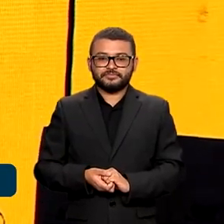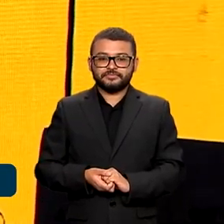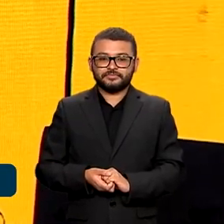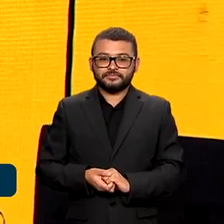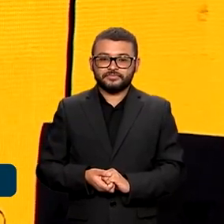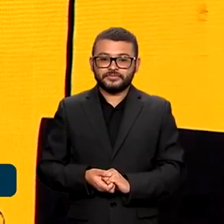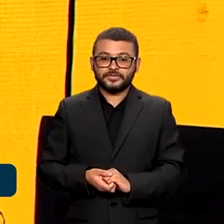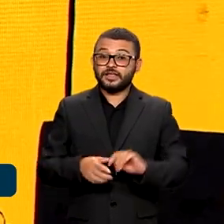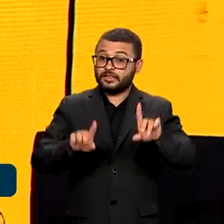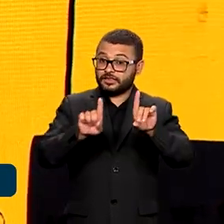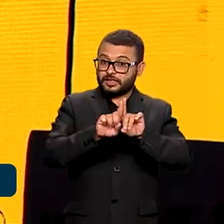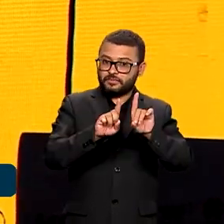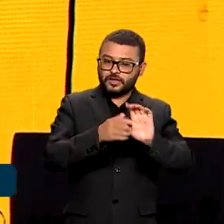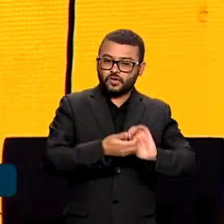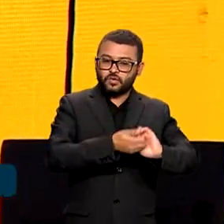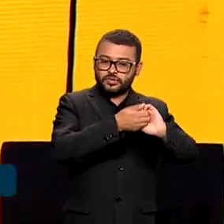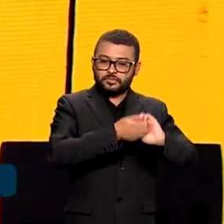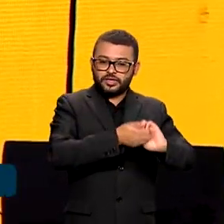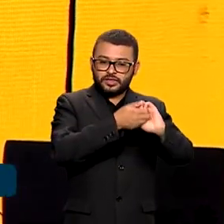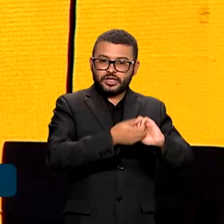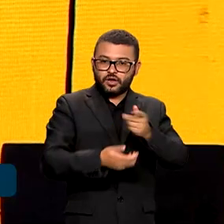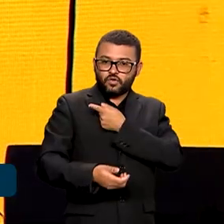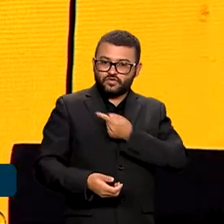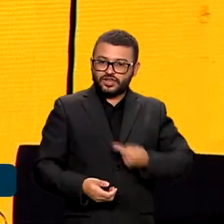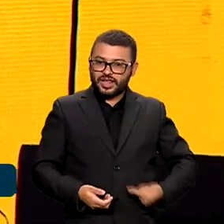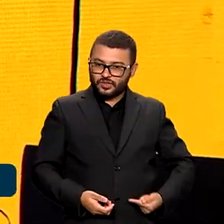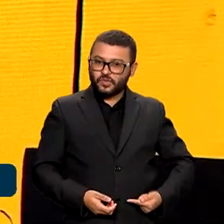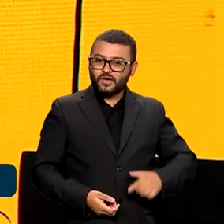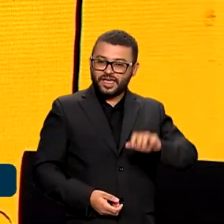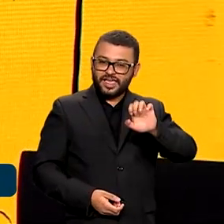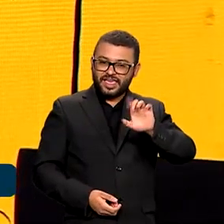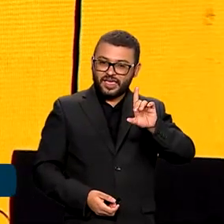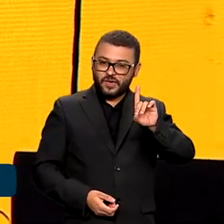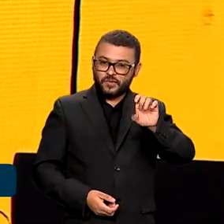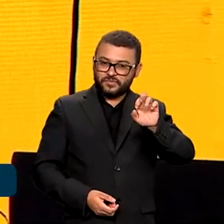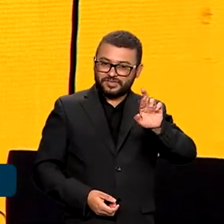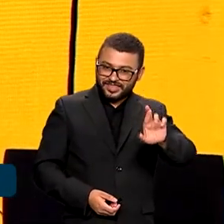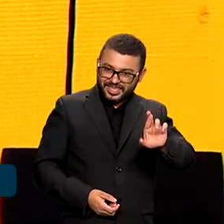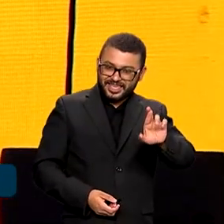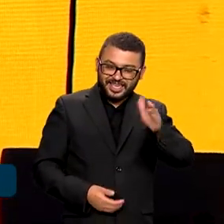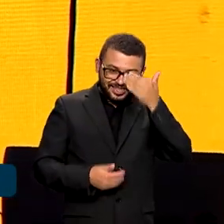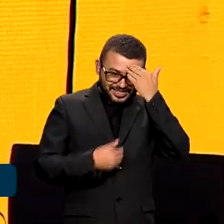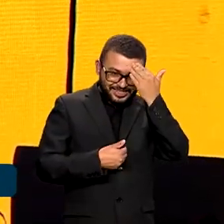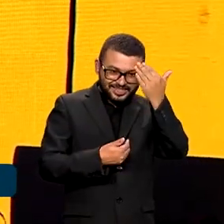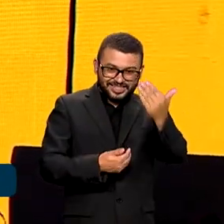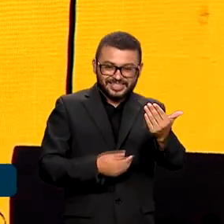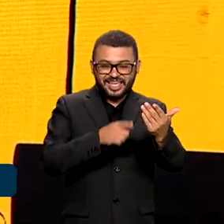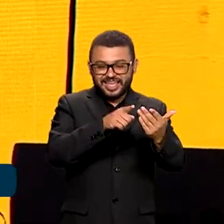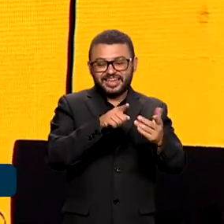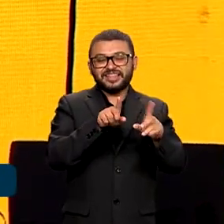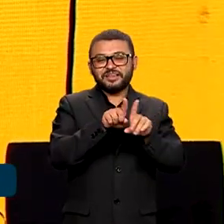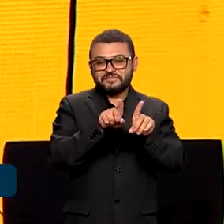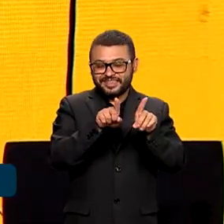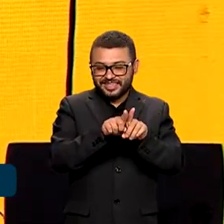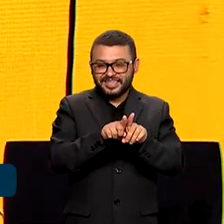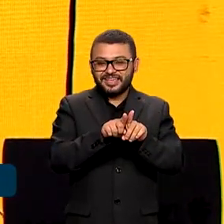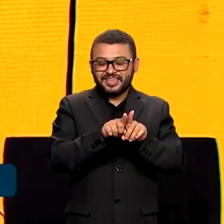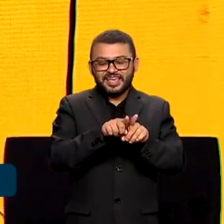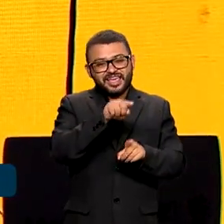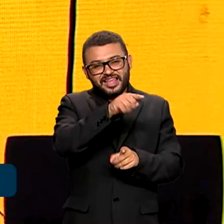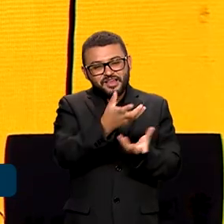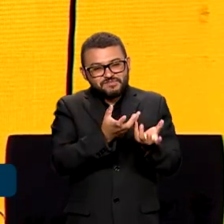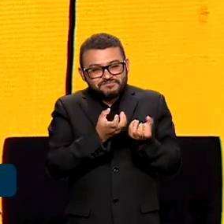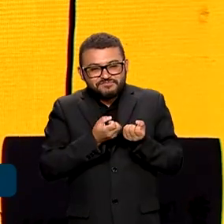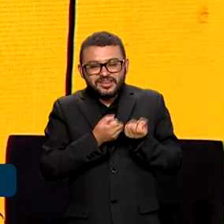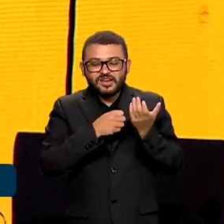Eu quero cumprimentar o governador Helder Barbalho e agradecer pela acolhida, pela forma